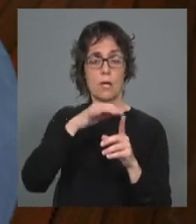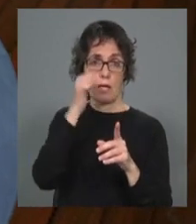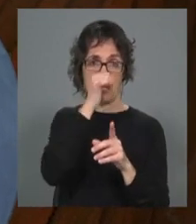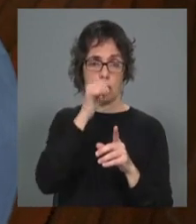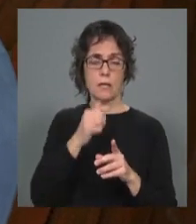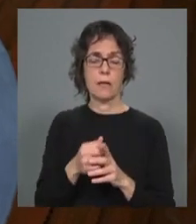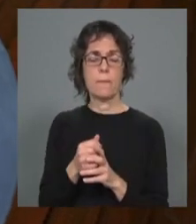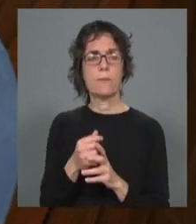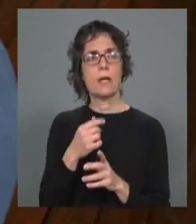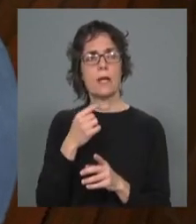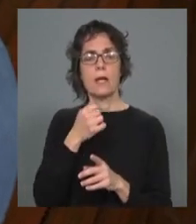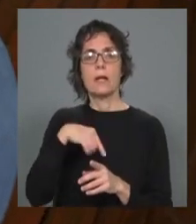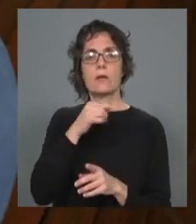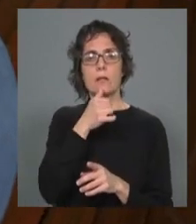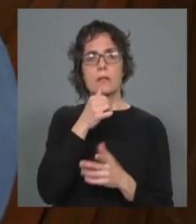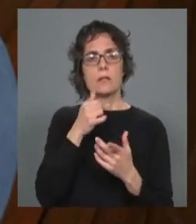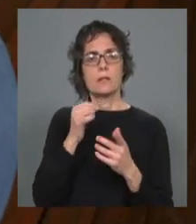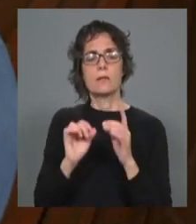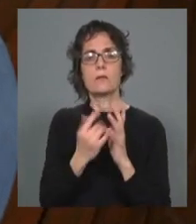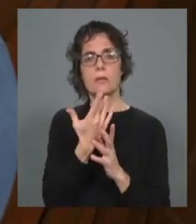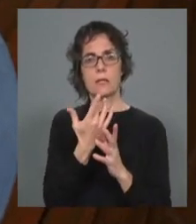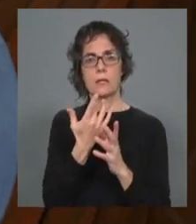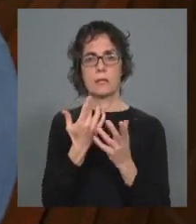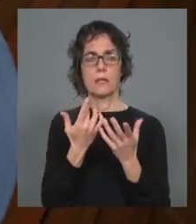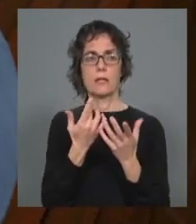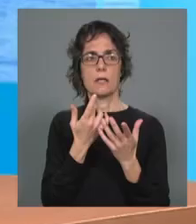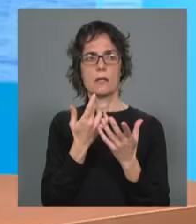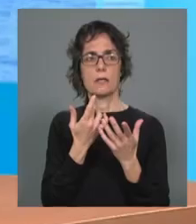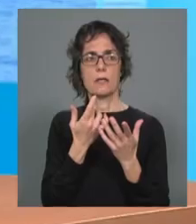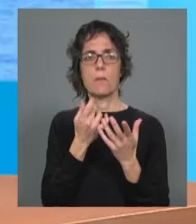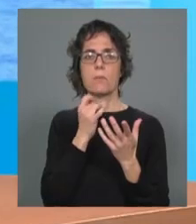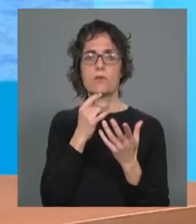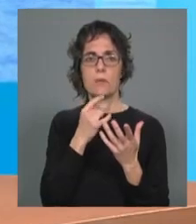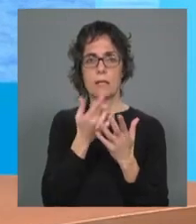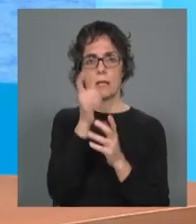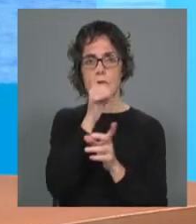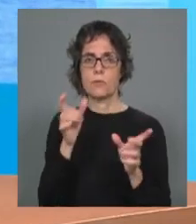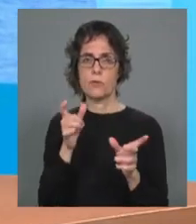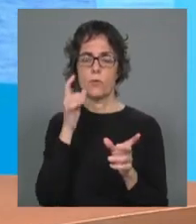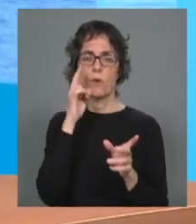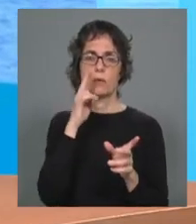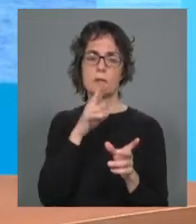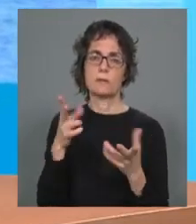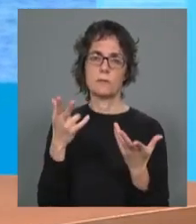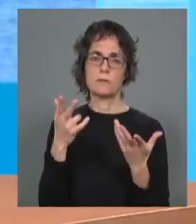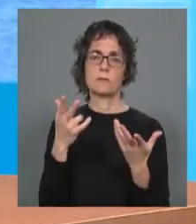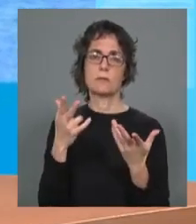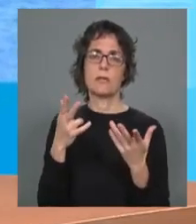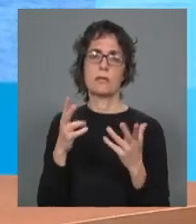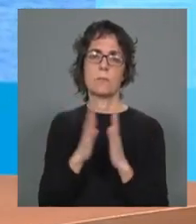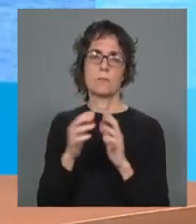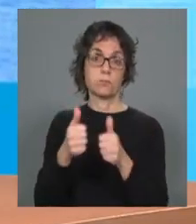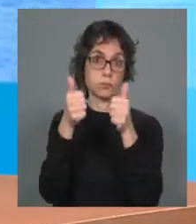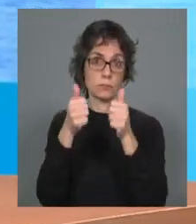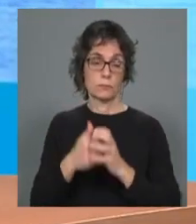um espaço que complementasse essa visita à catedral. Não podendo ter um chamado Tesouro da